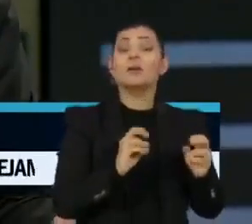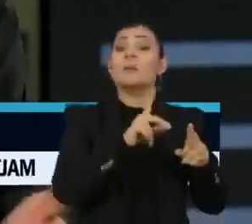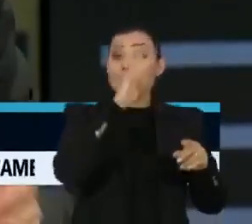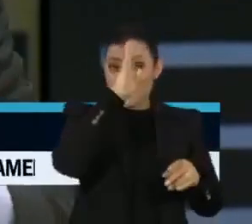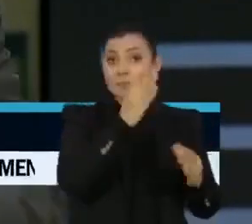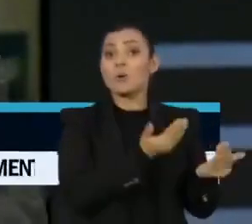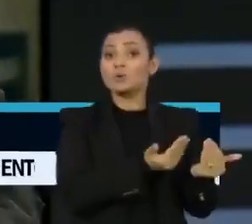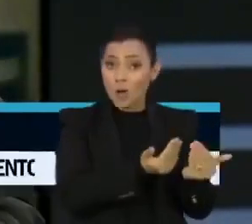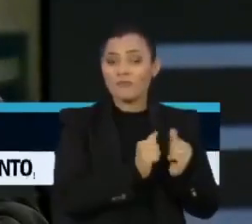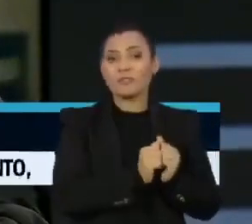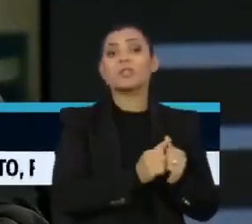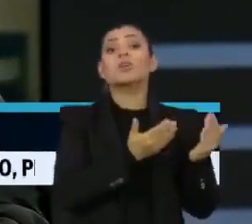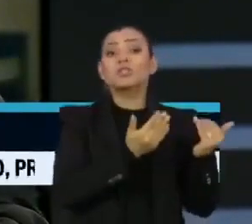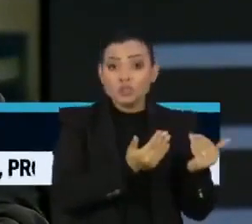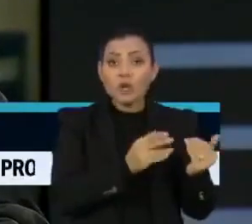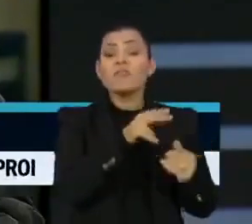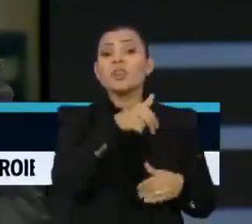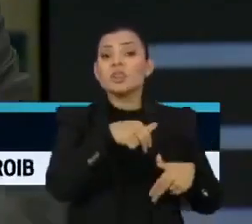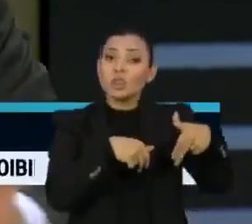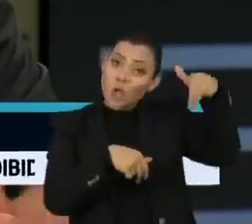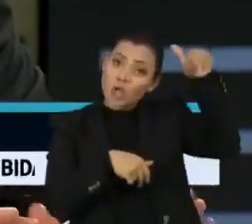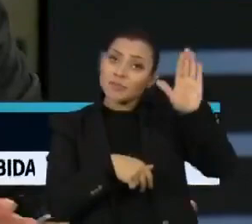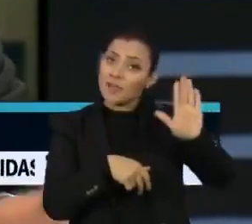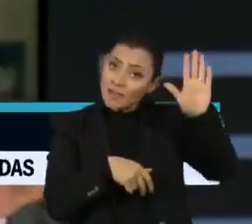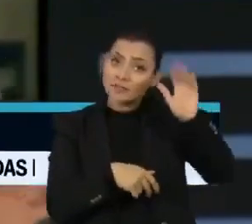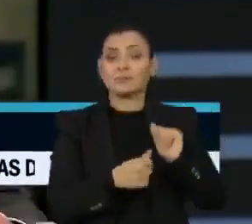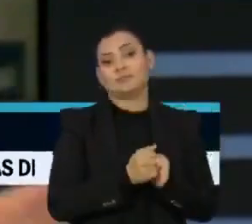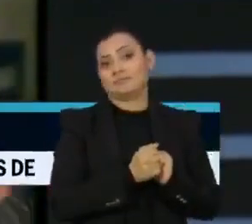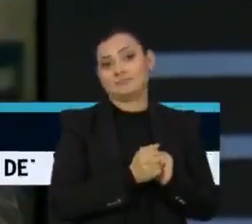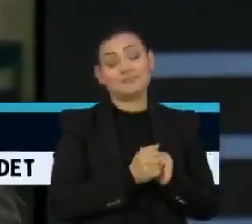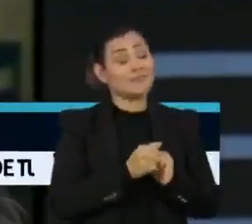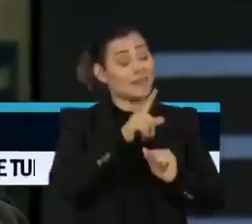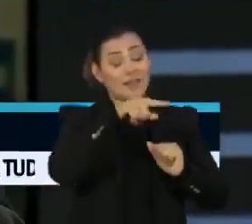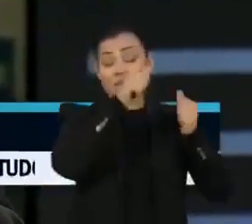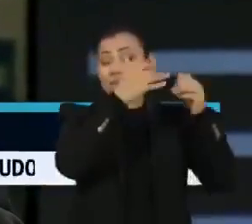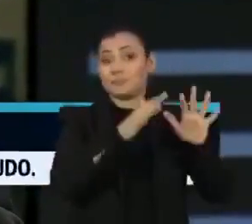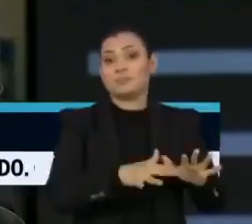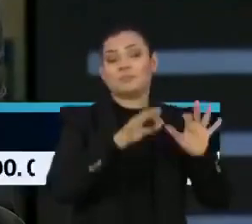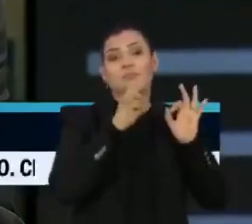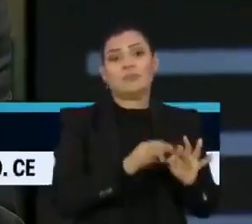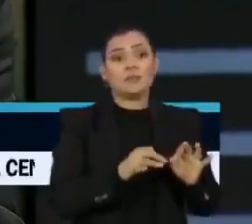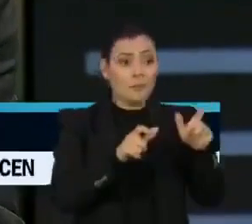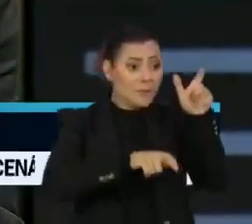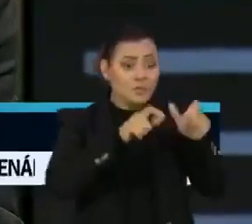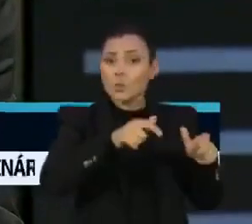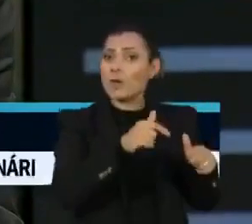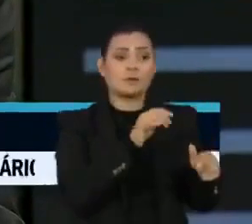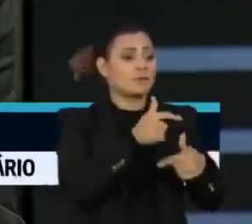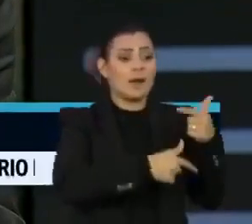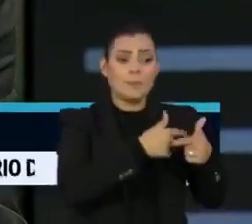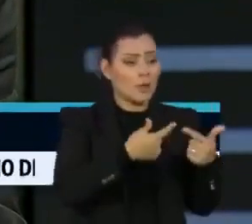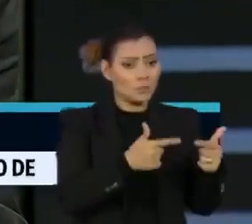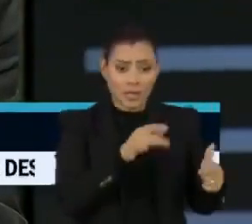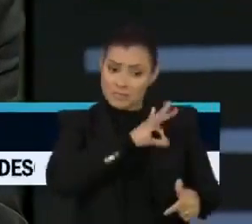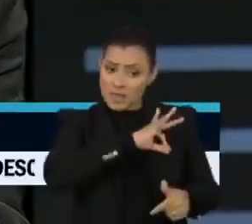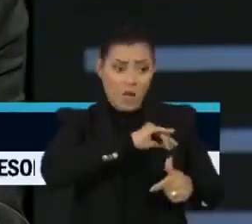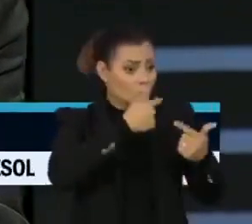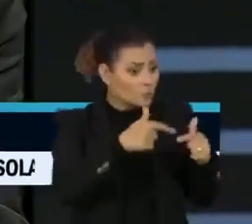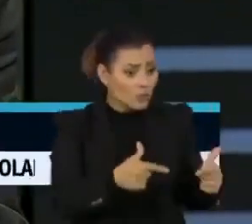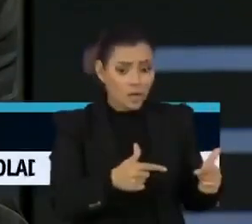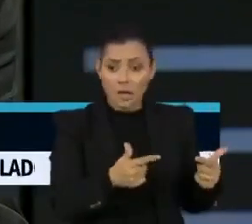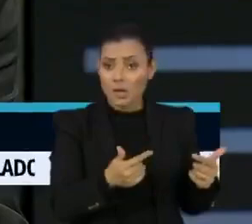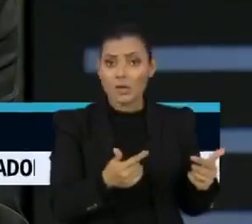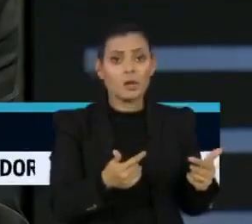particular os jovens em particular jovens no nordeste que aí o outro é um desastre absoluto esse pessoal tá perdendo renda numa rapidez